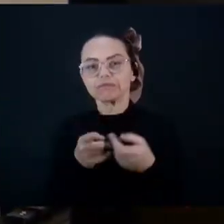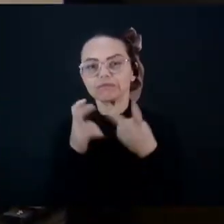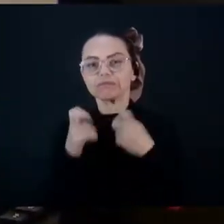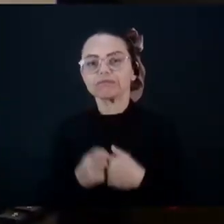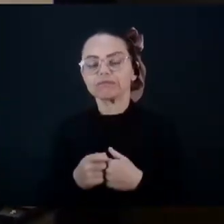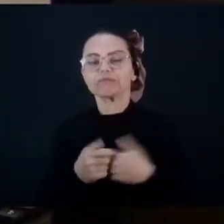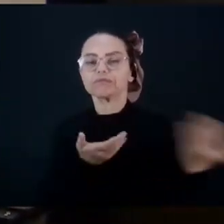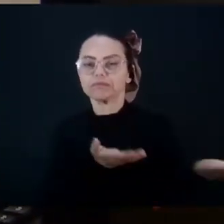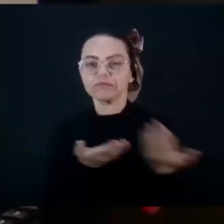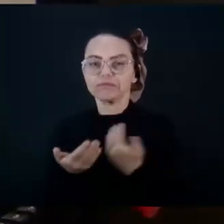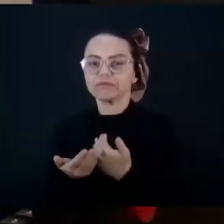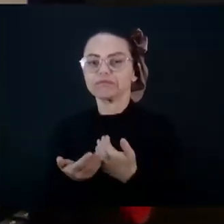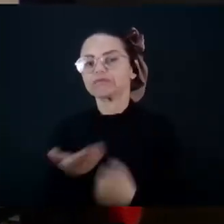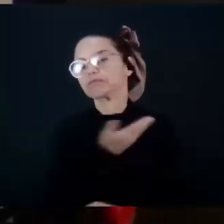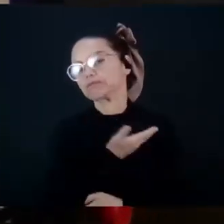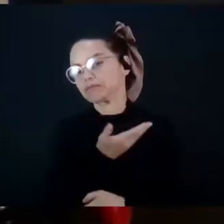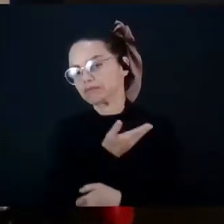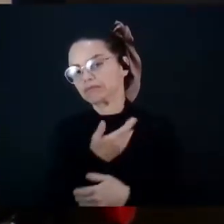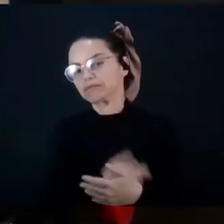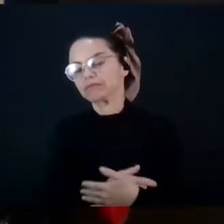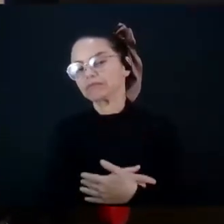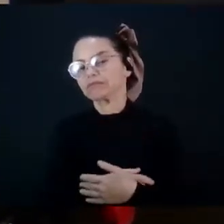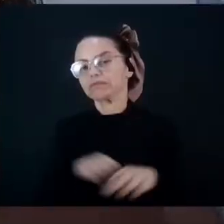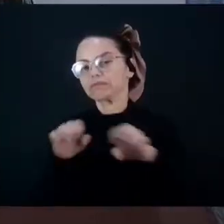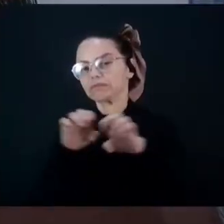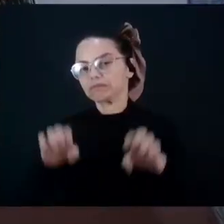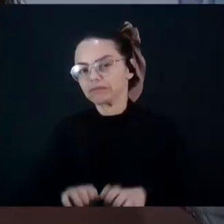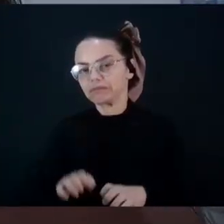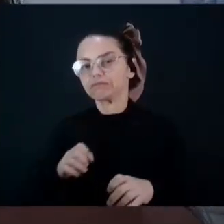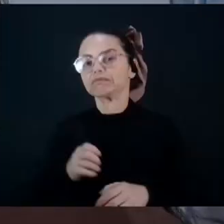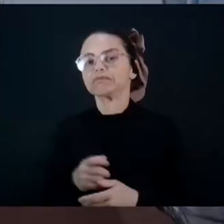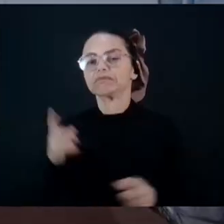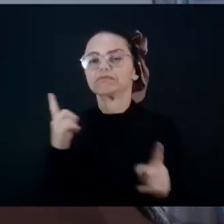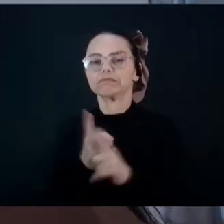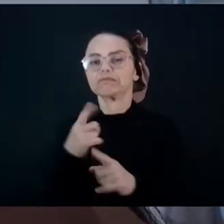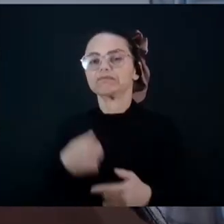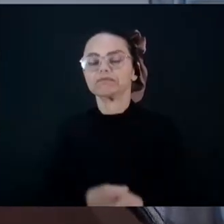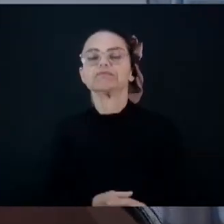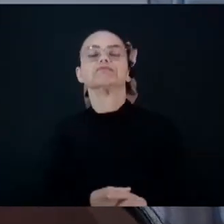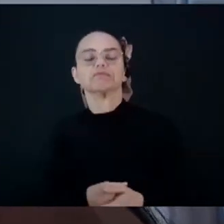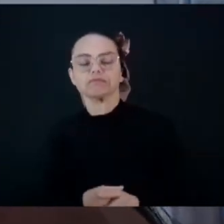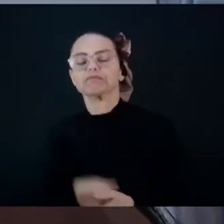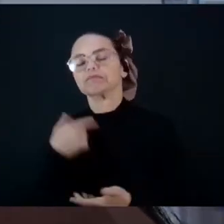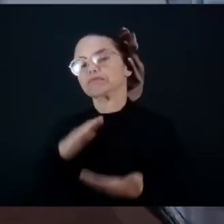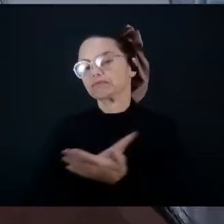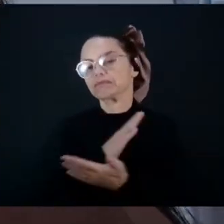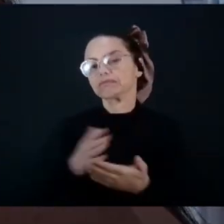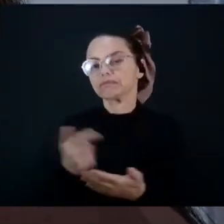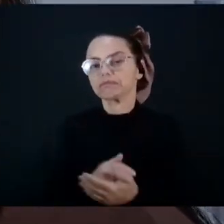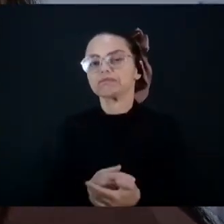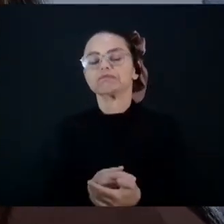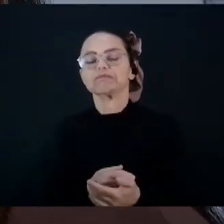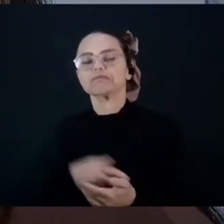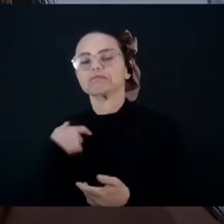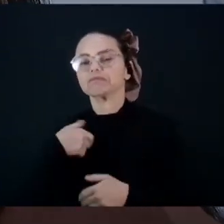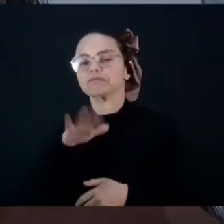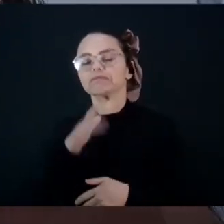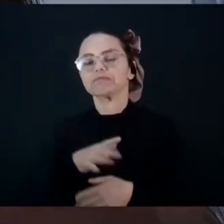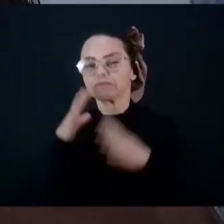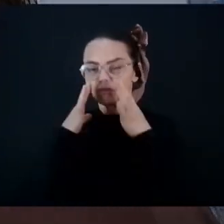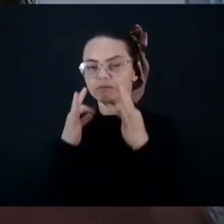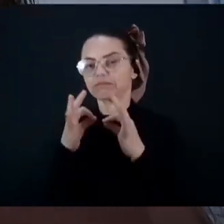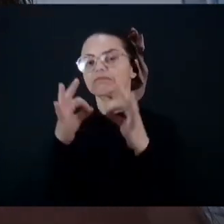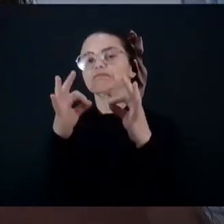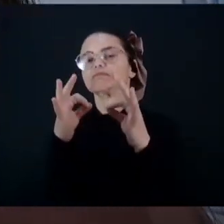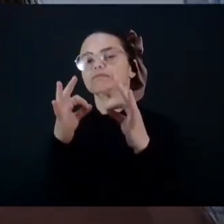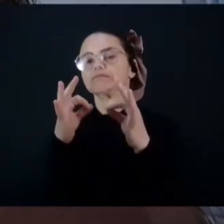dos colegas e a estrutura encontrada na casa foram alguns dos aspectos que mais chamaram a